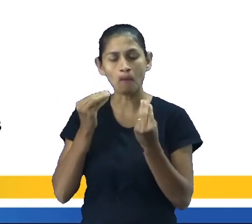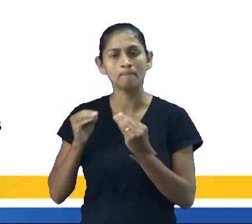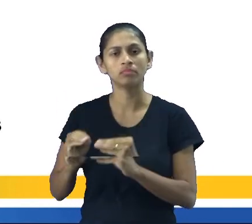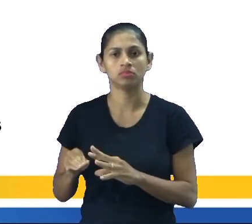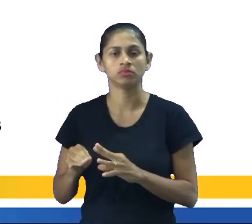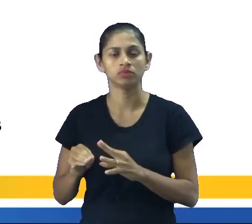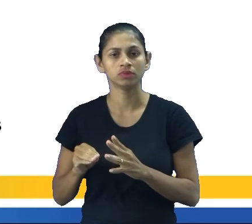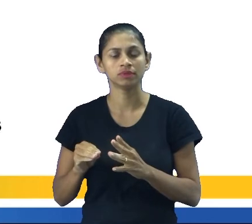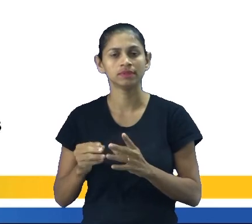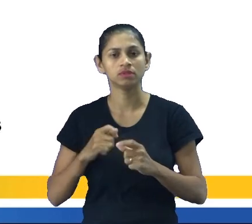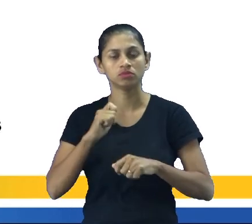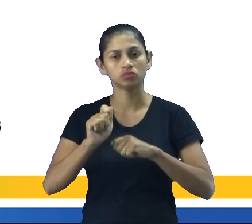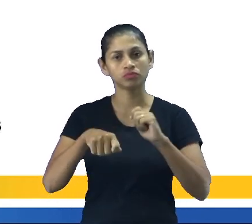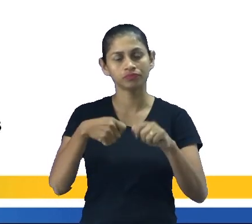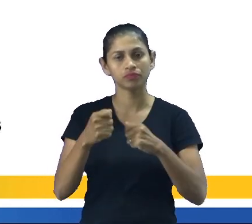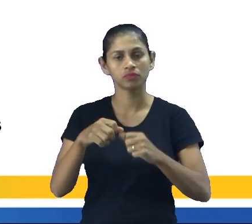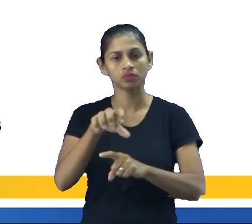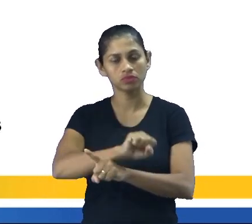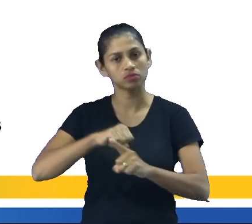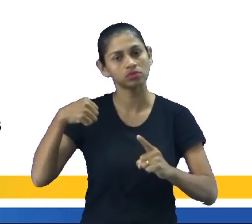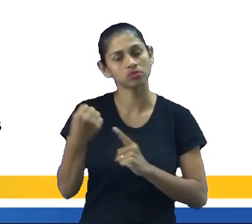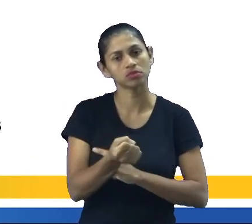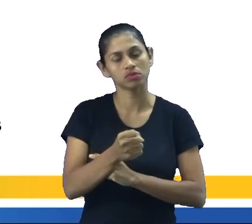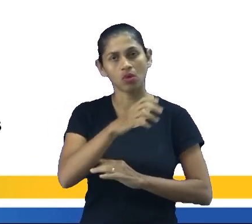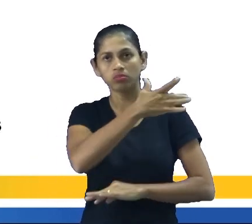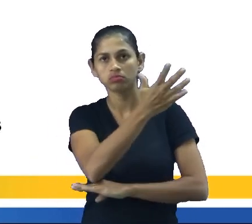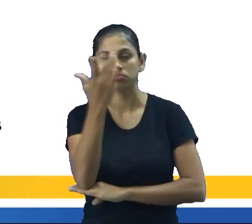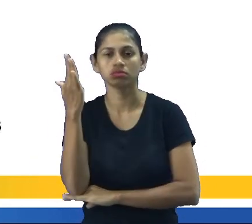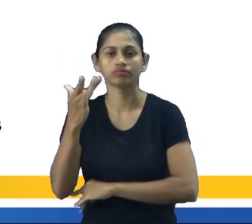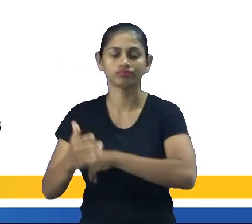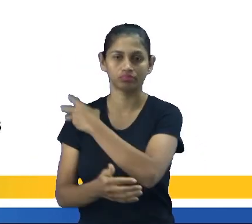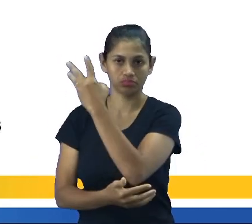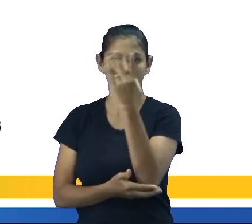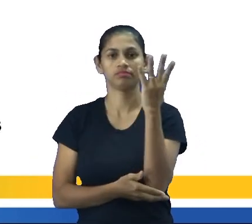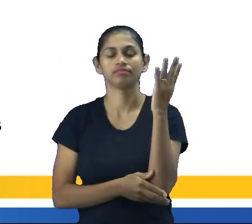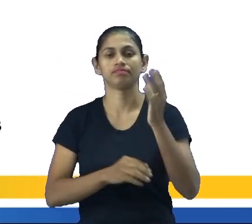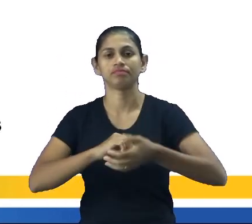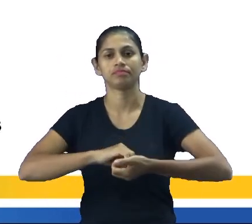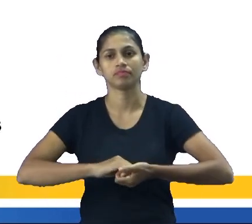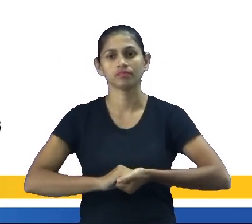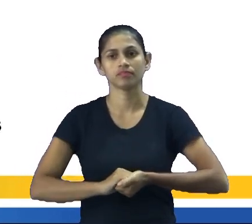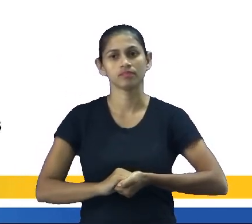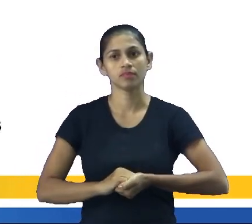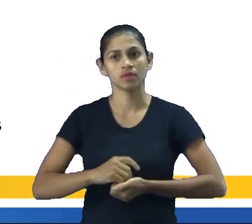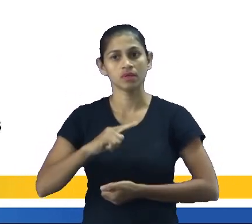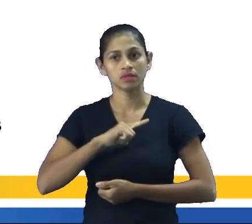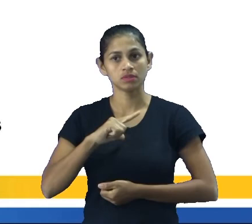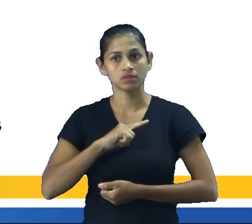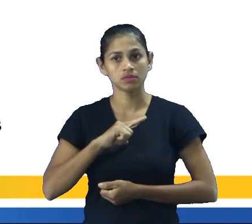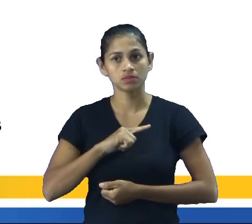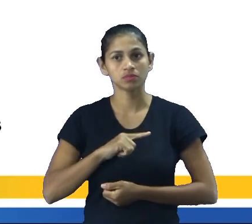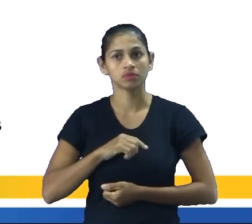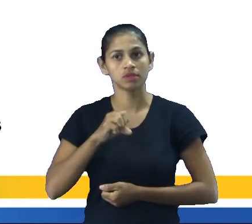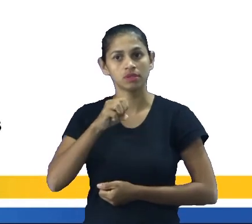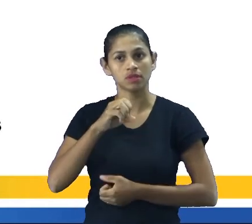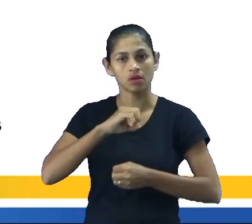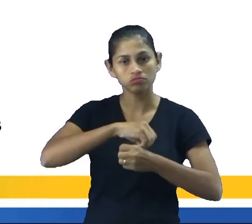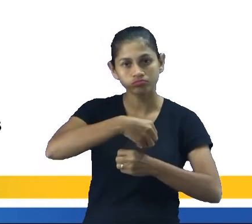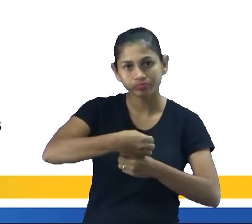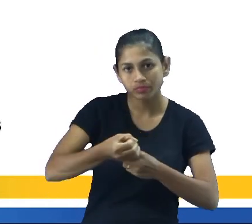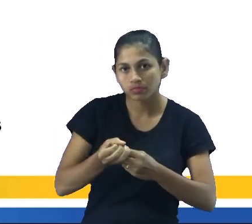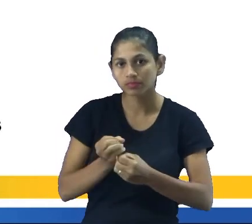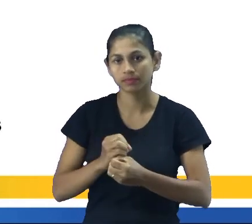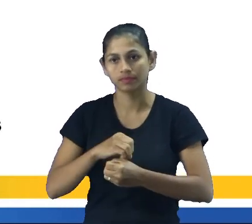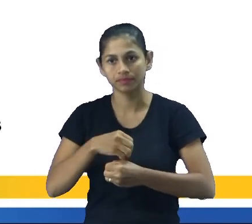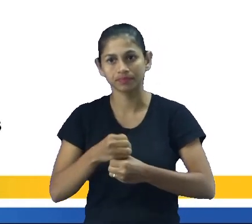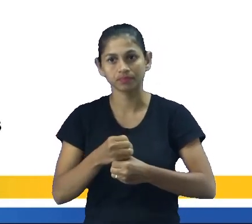econômicos, sociais e ambientais gerados pelos agrotóxicos. Então aqui a gente tem as moléculas de